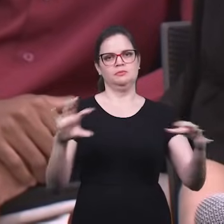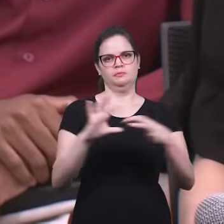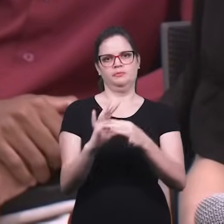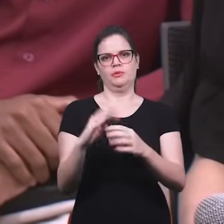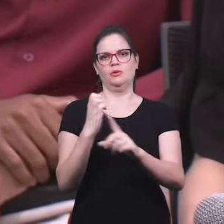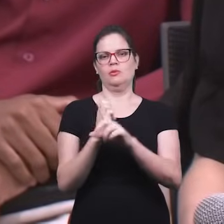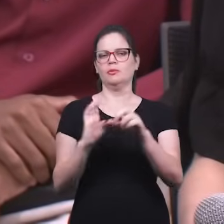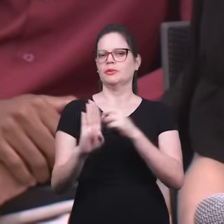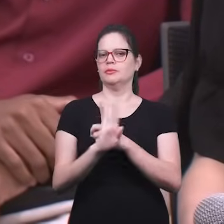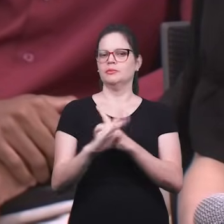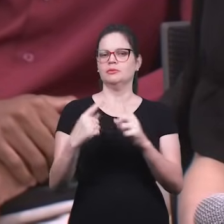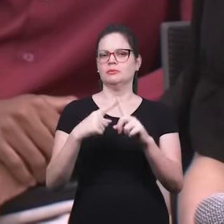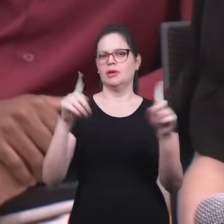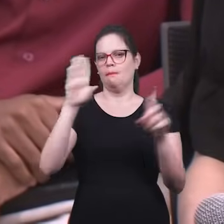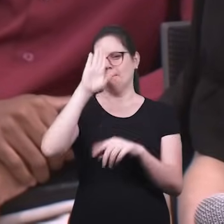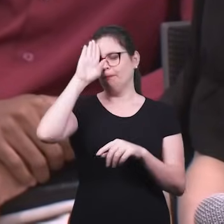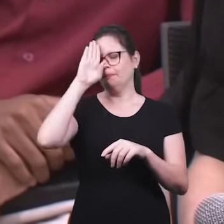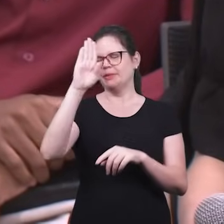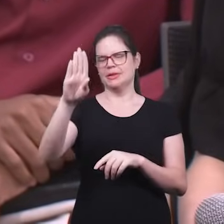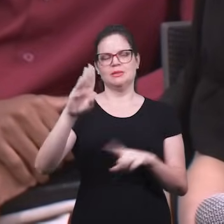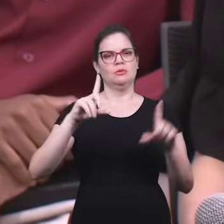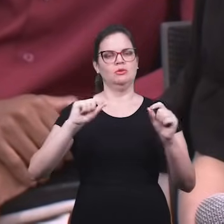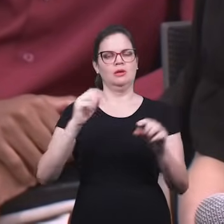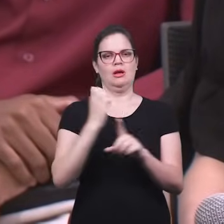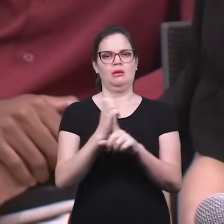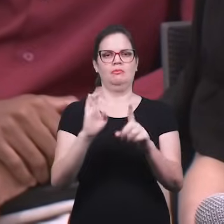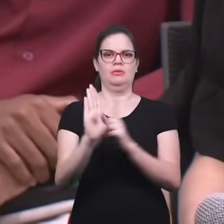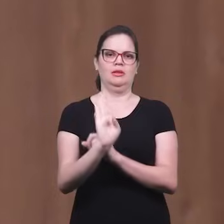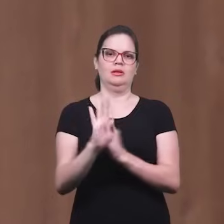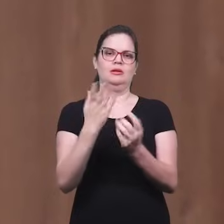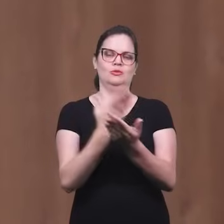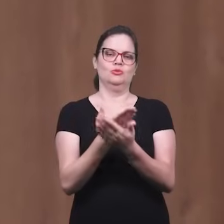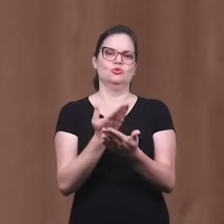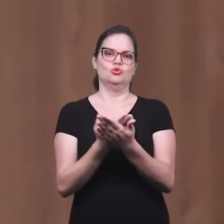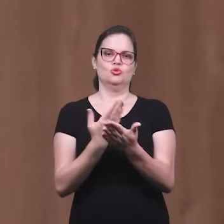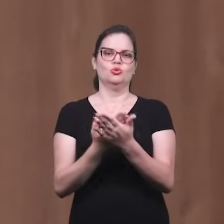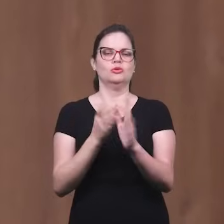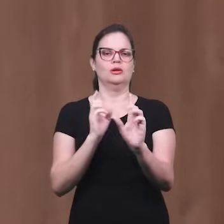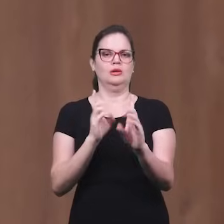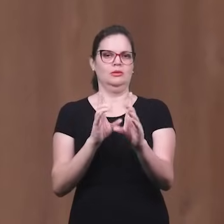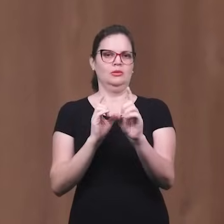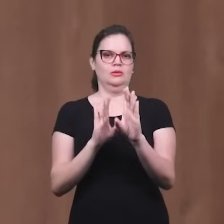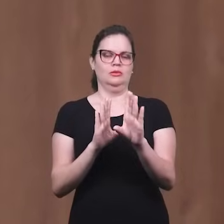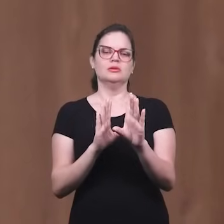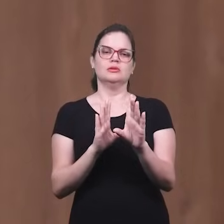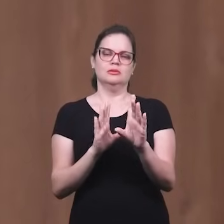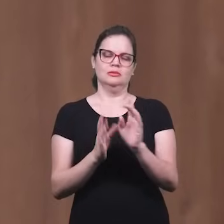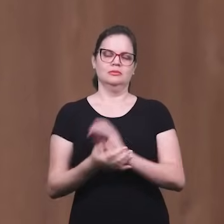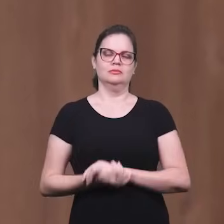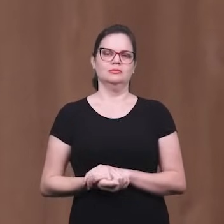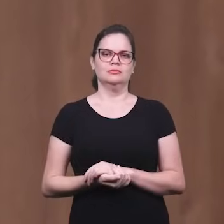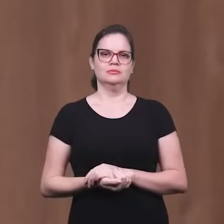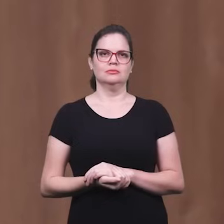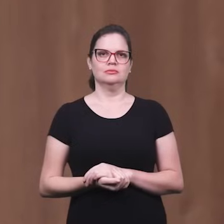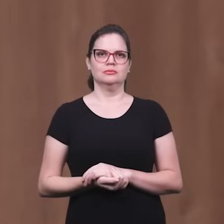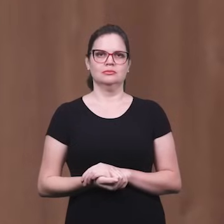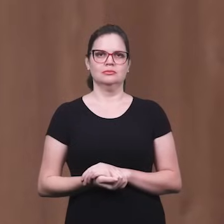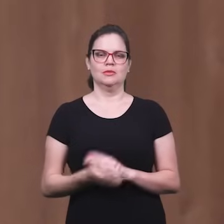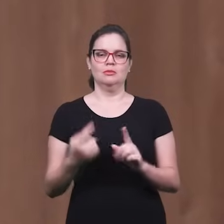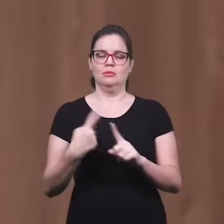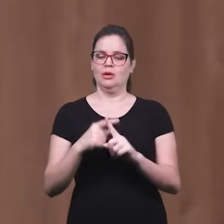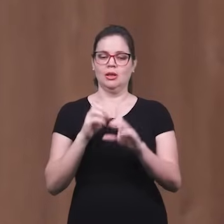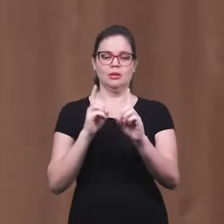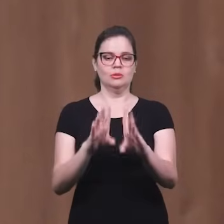grande ferramenta que nos une nesta hora a esta obra é a escola bíblica,